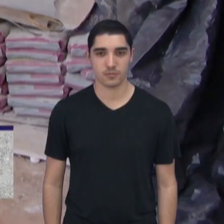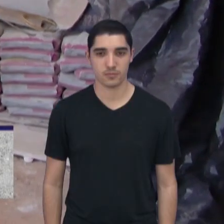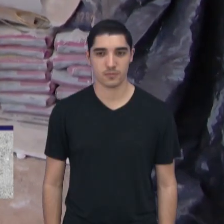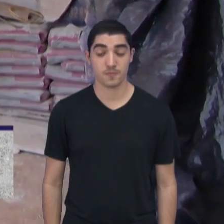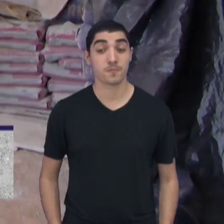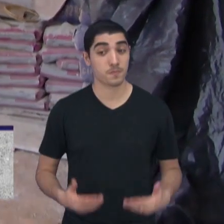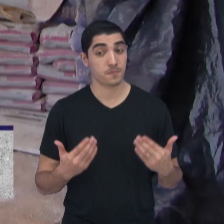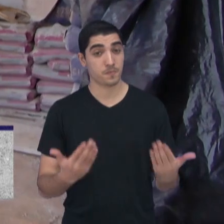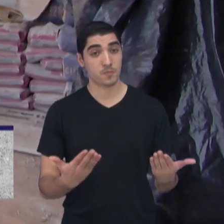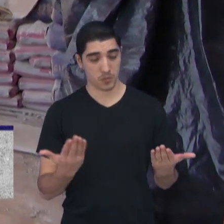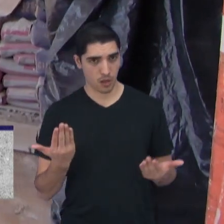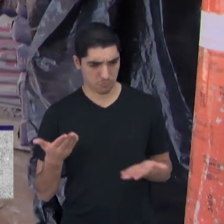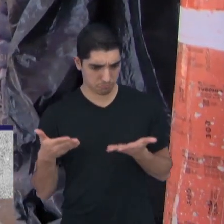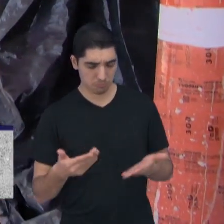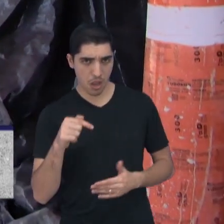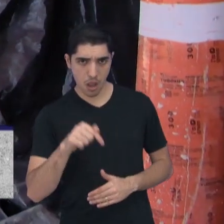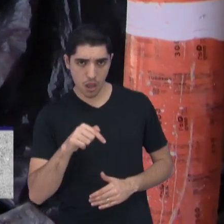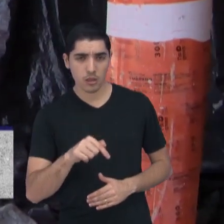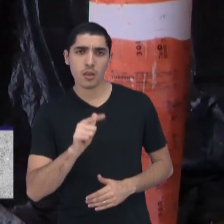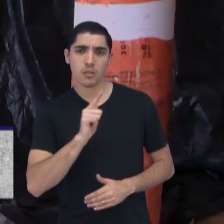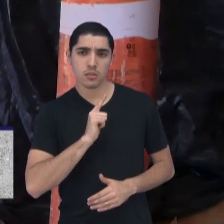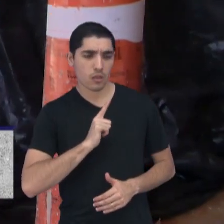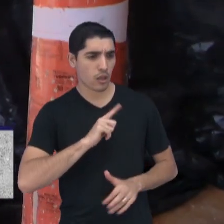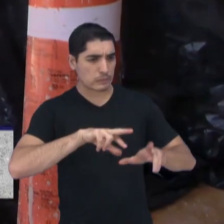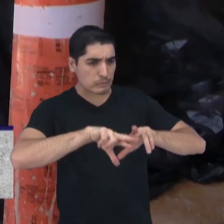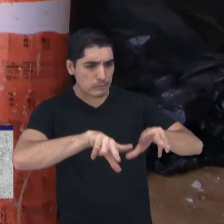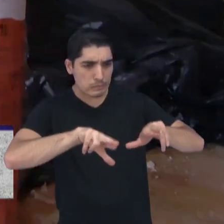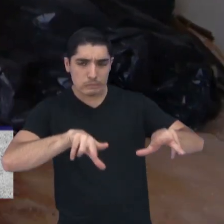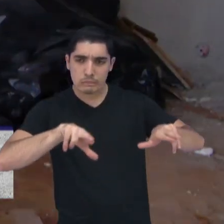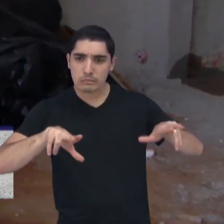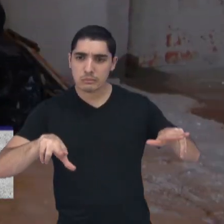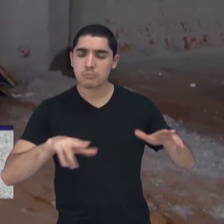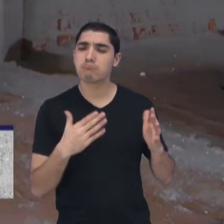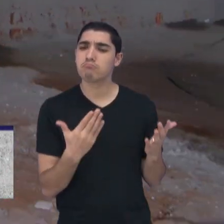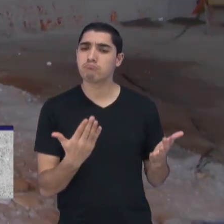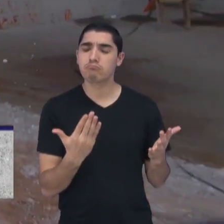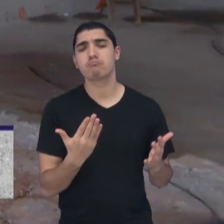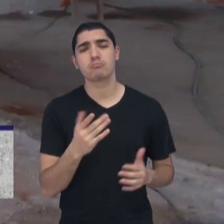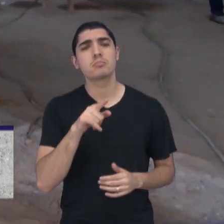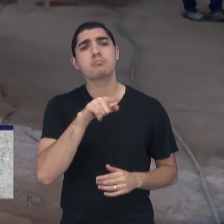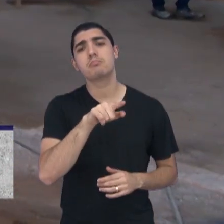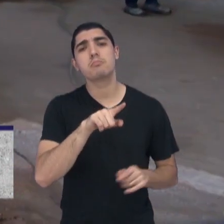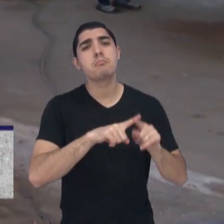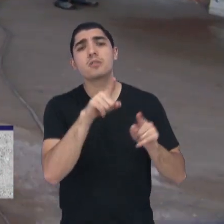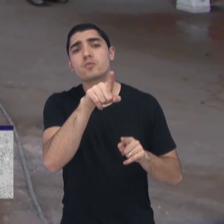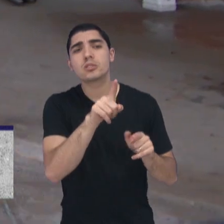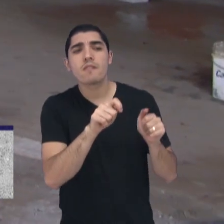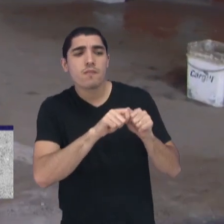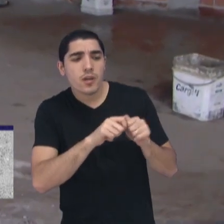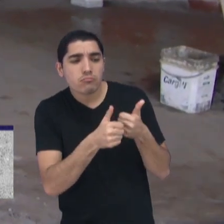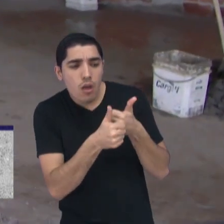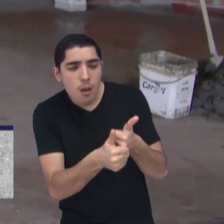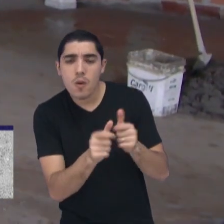Então. Elton, aqui na obra tem vários detalhes, né? Sim. O que, que aqui especificamente você tem que acompanhar? Por exemplo, a